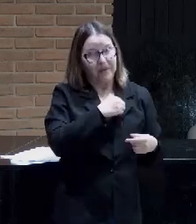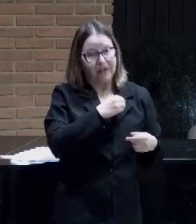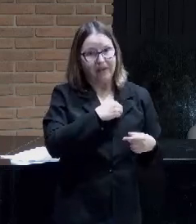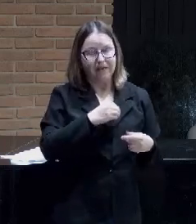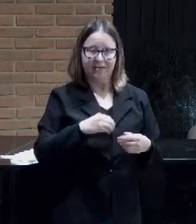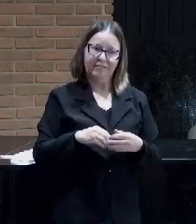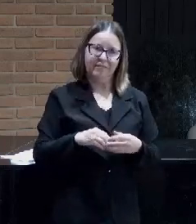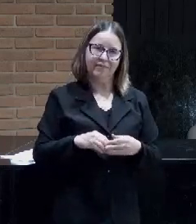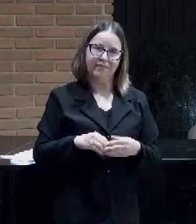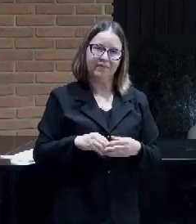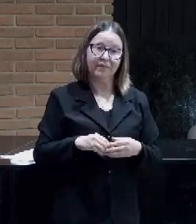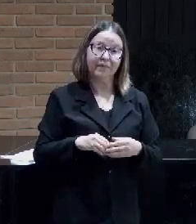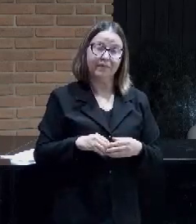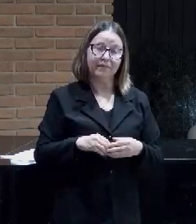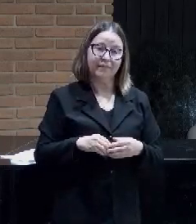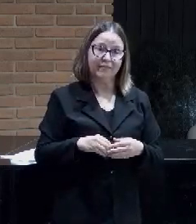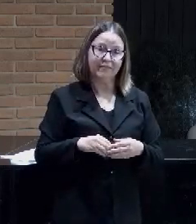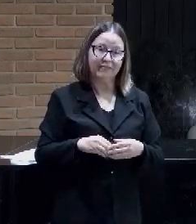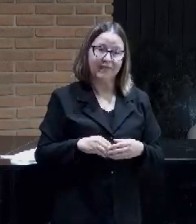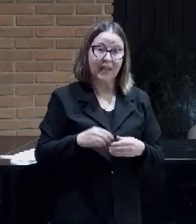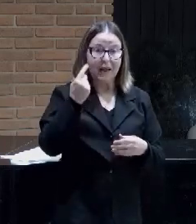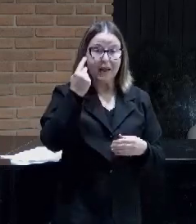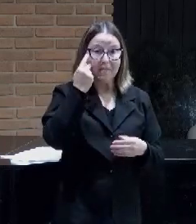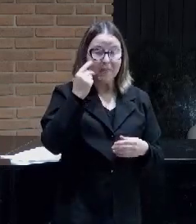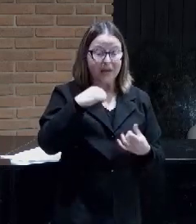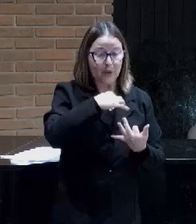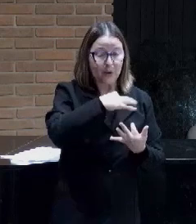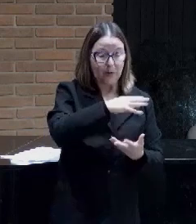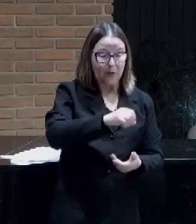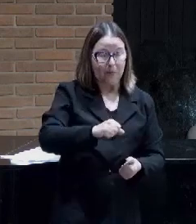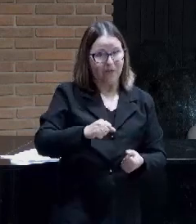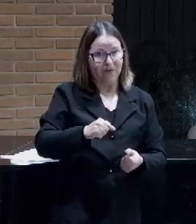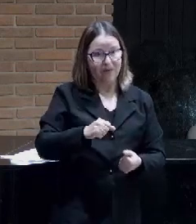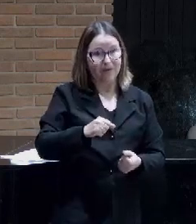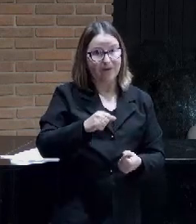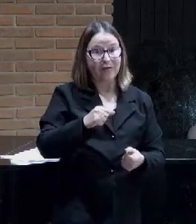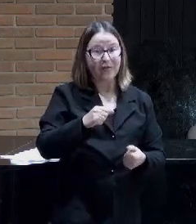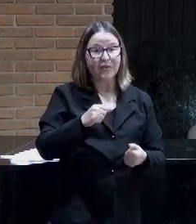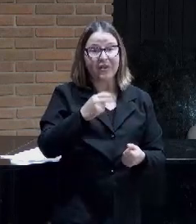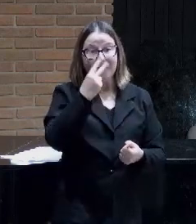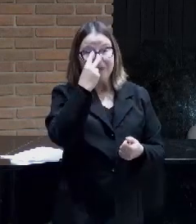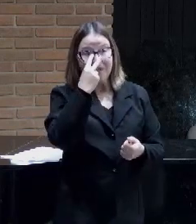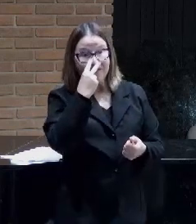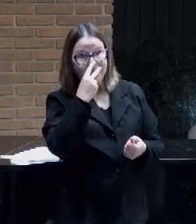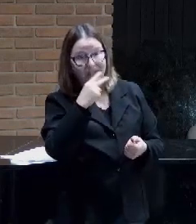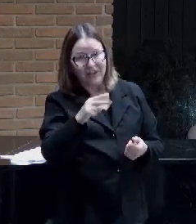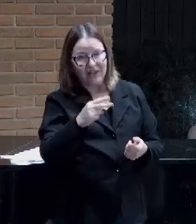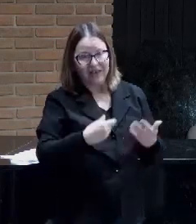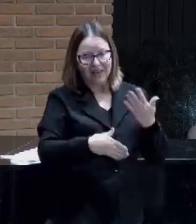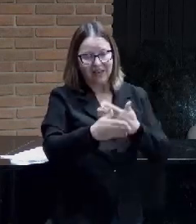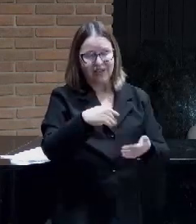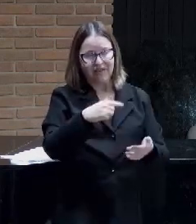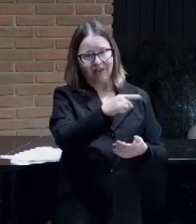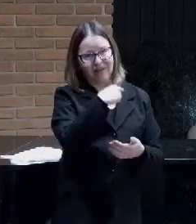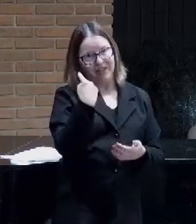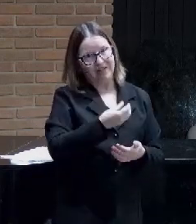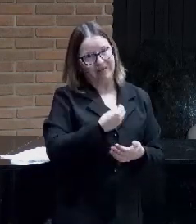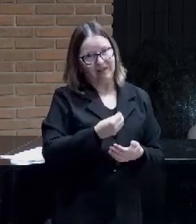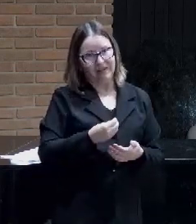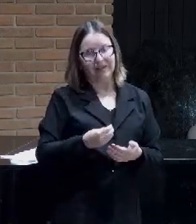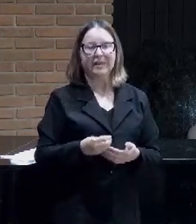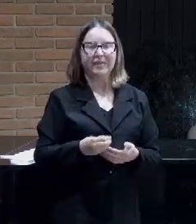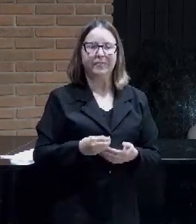ser beneficiados, mas para que o mundo possa ver isso. E por meio de nós eles creem no Senhor. Agora em seguida,